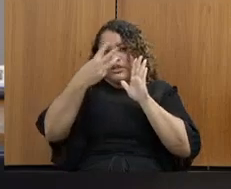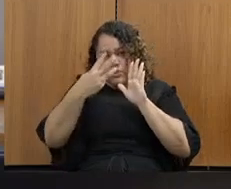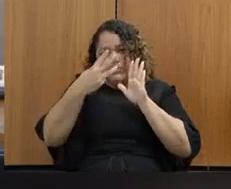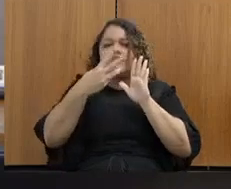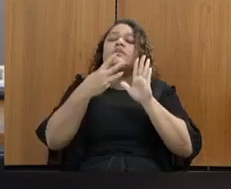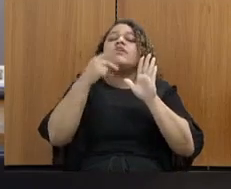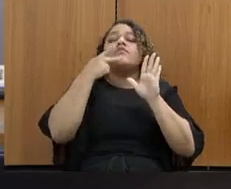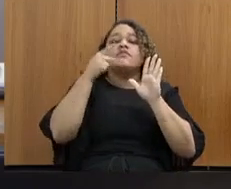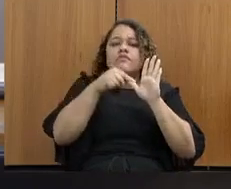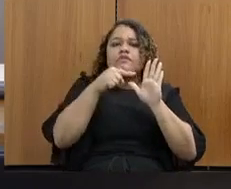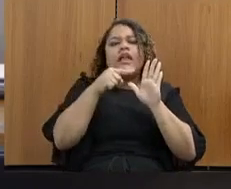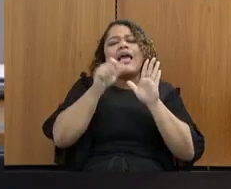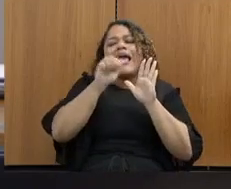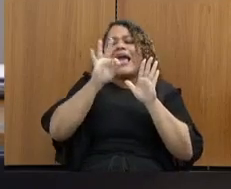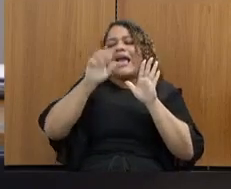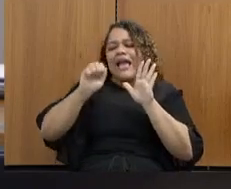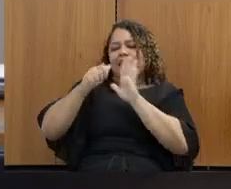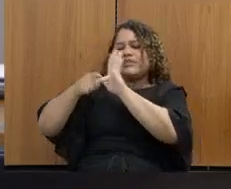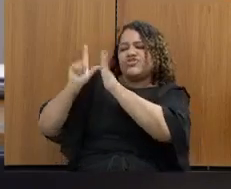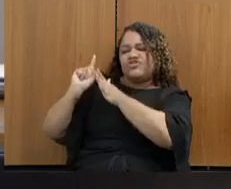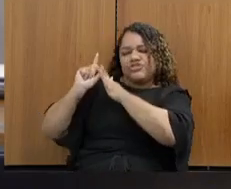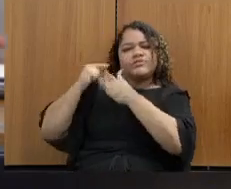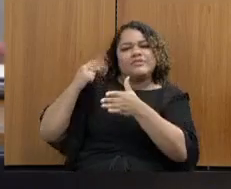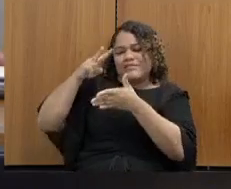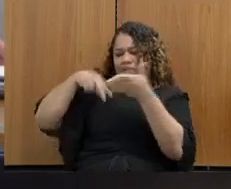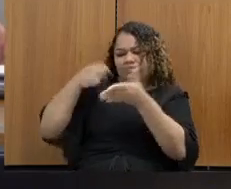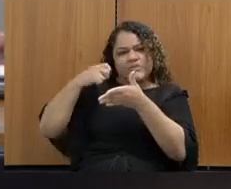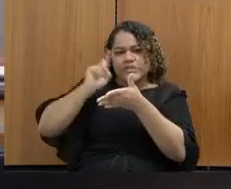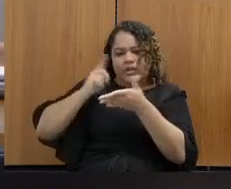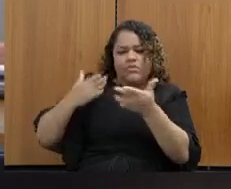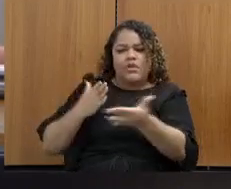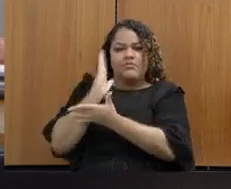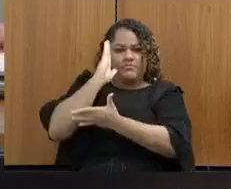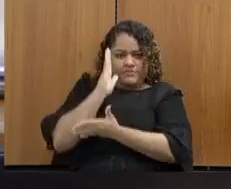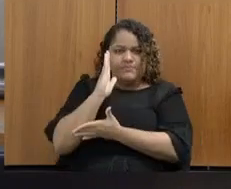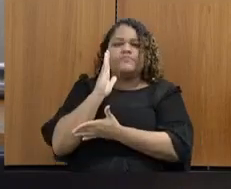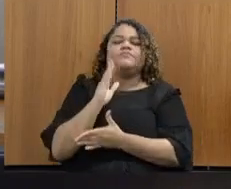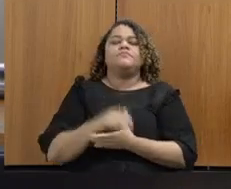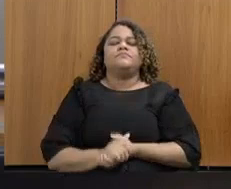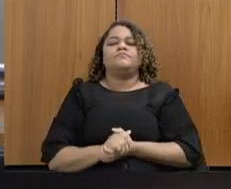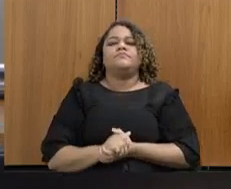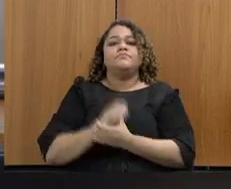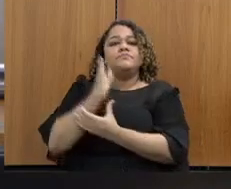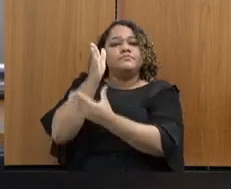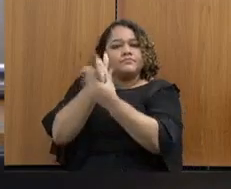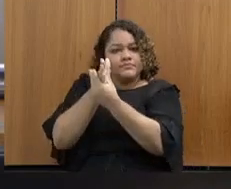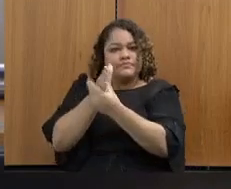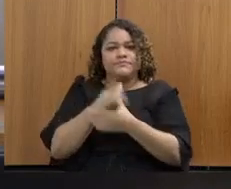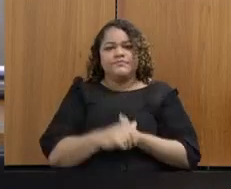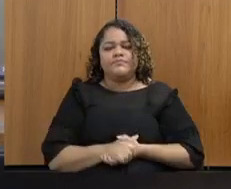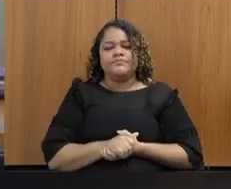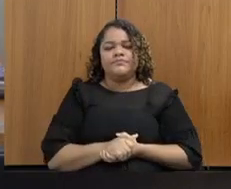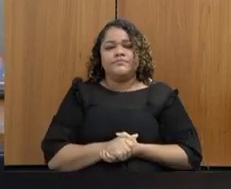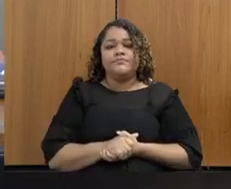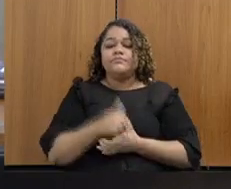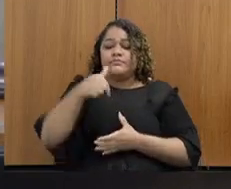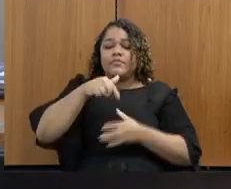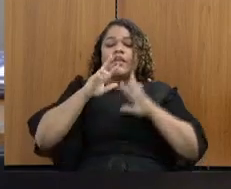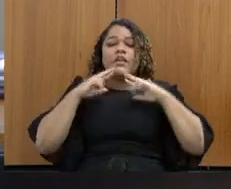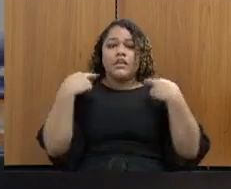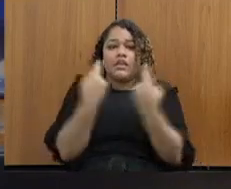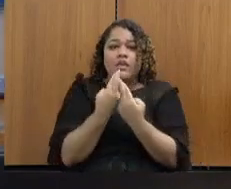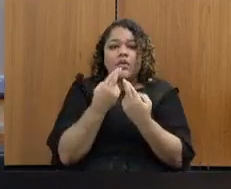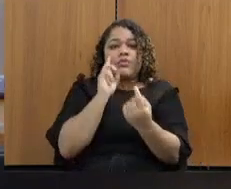considera aprovada e solicita a sua subscrição finalidade da reunião essa reunião se destina prestar